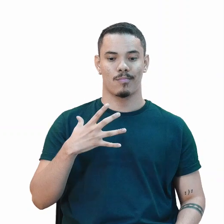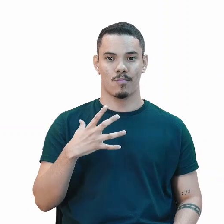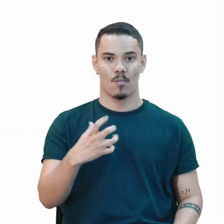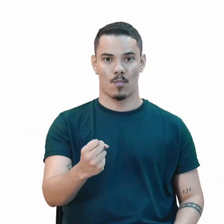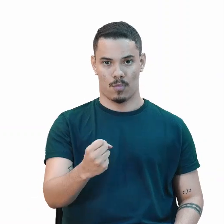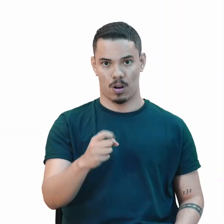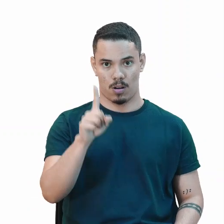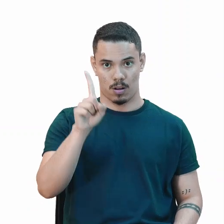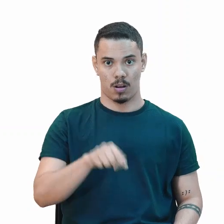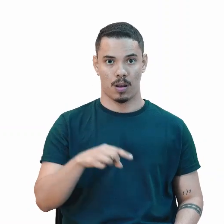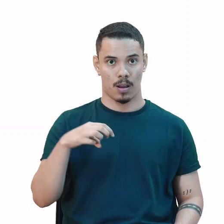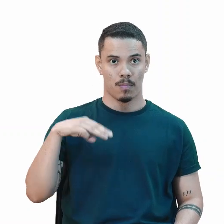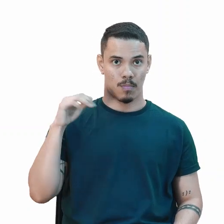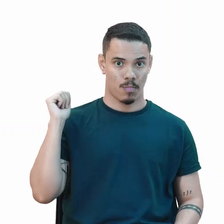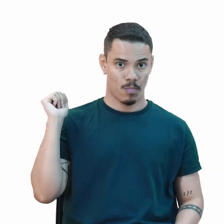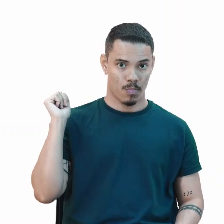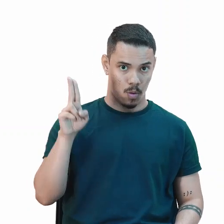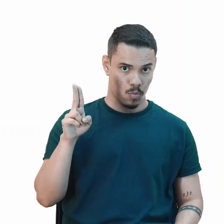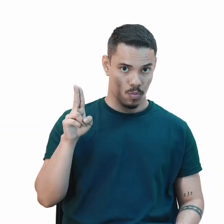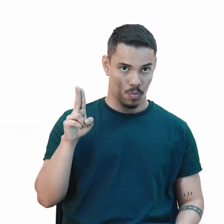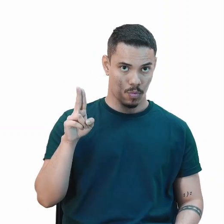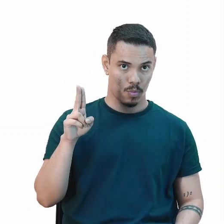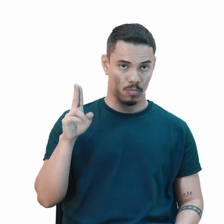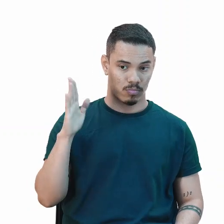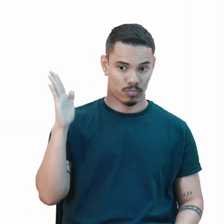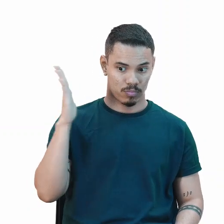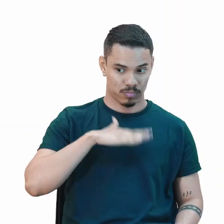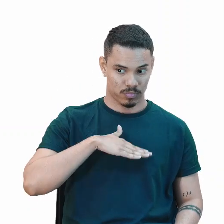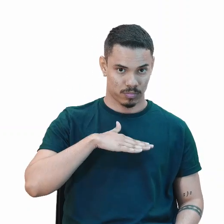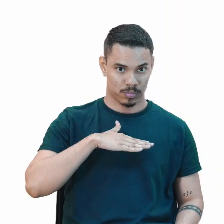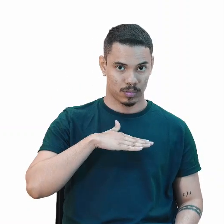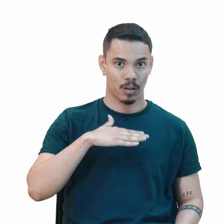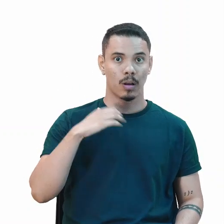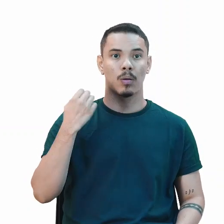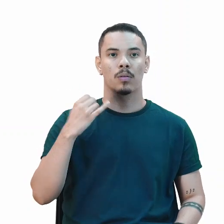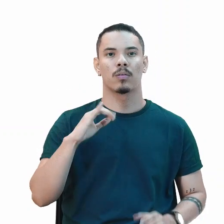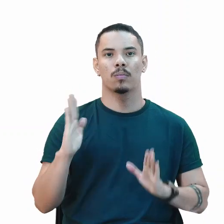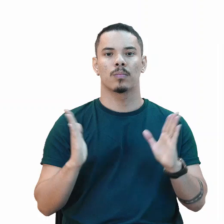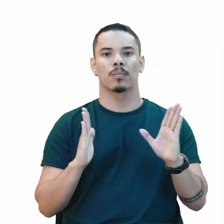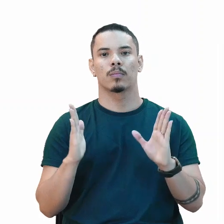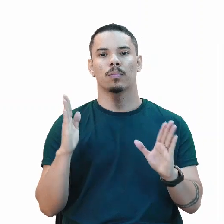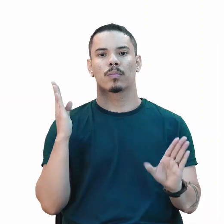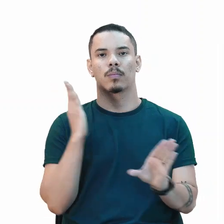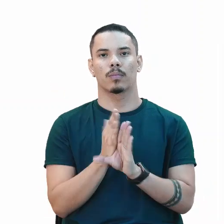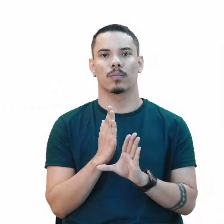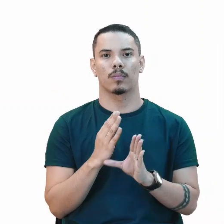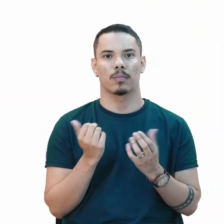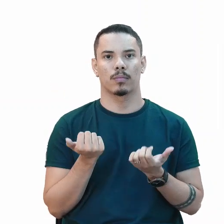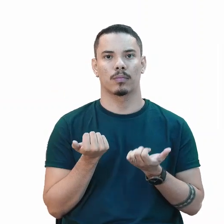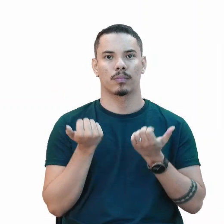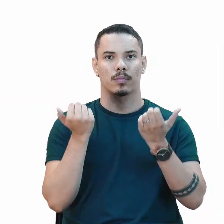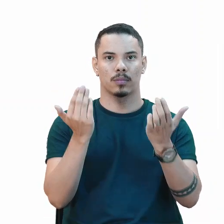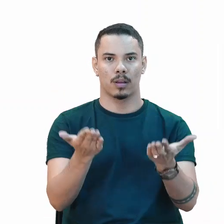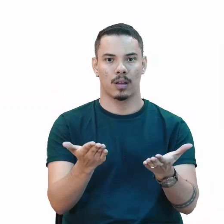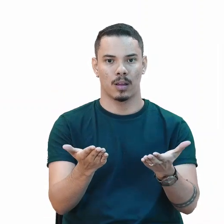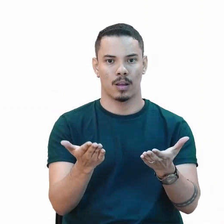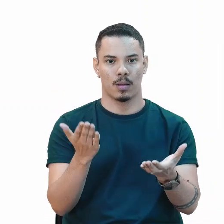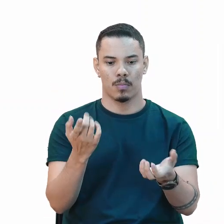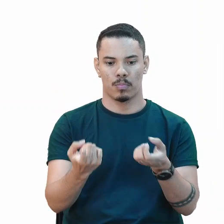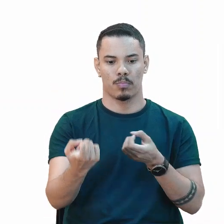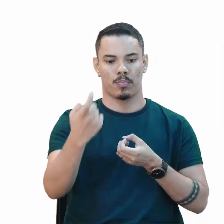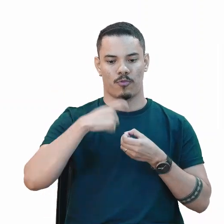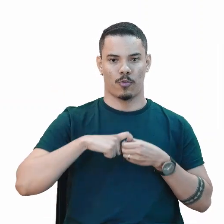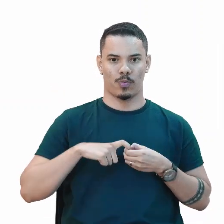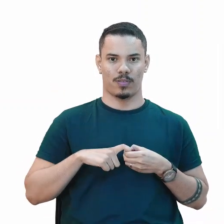é mau? O que te importa por meio de quem aquele que te dá a pede de